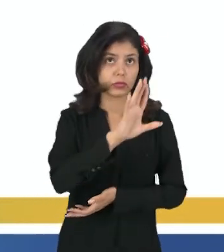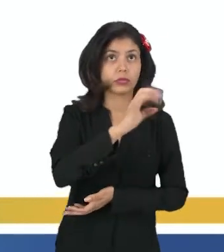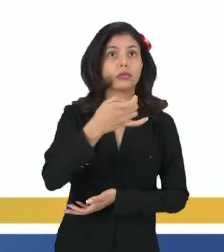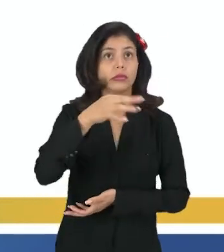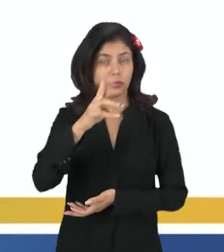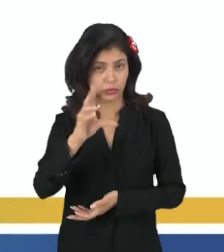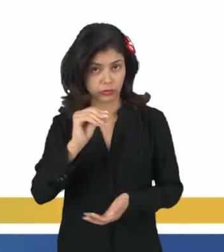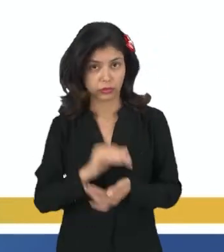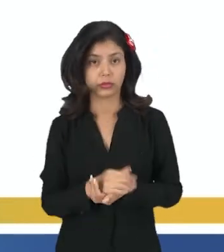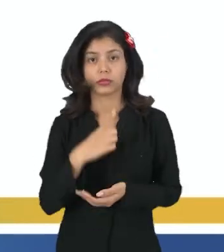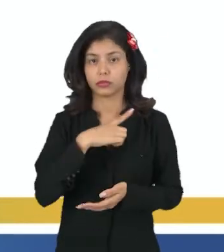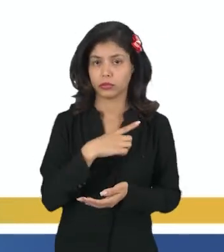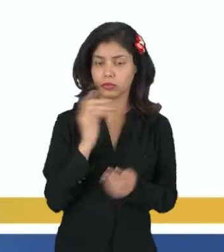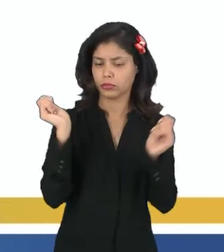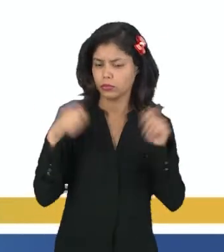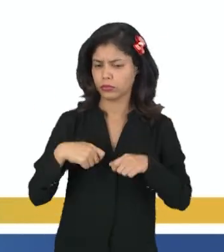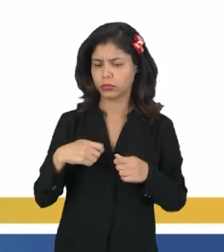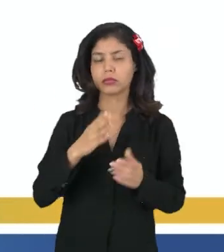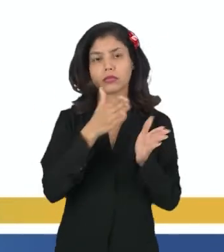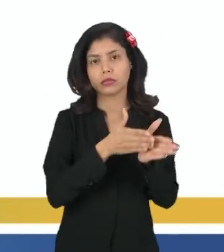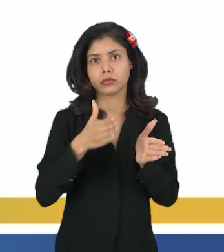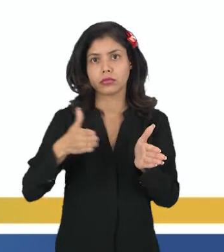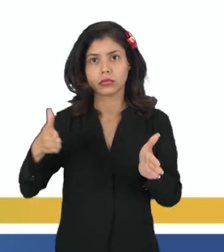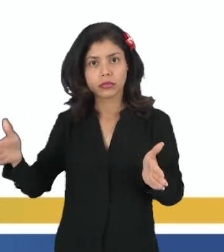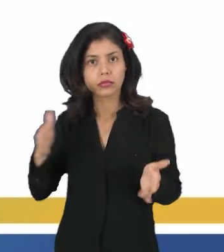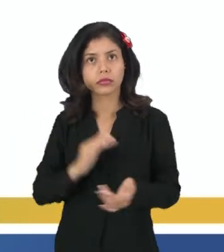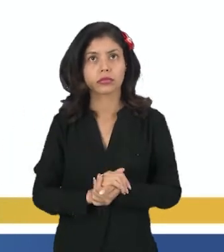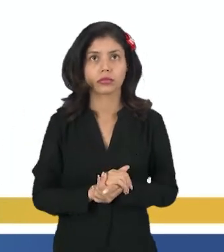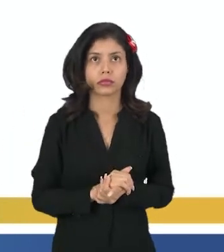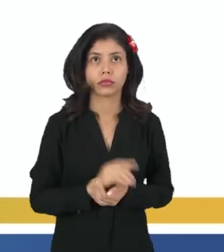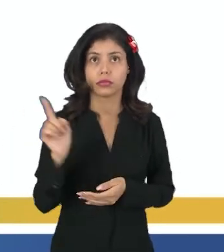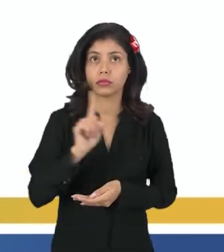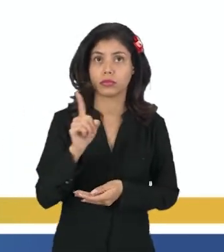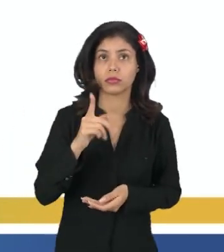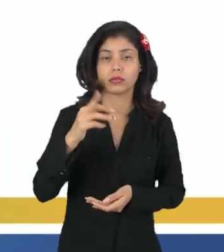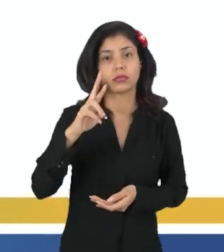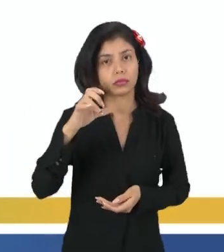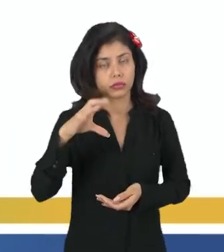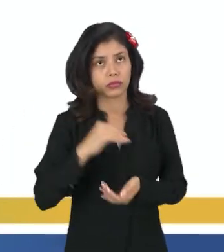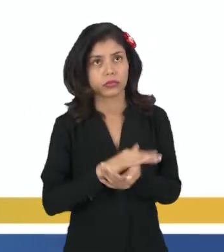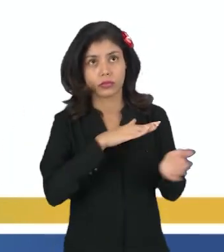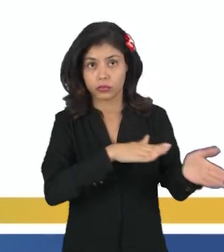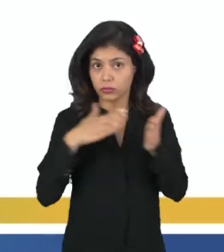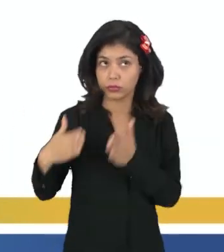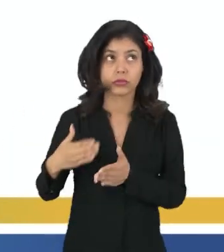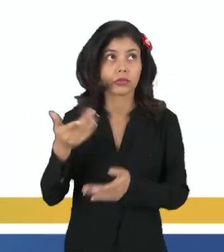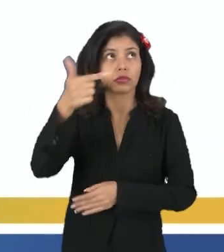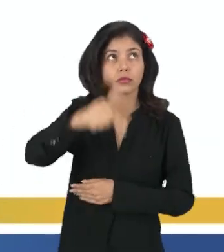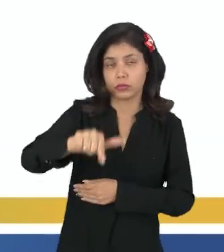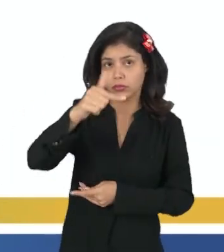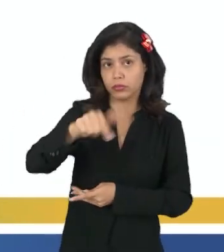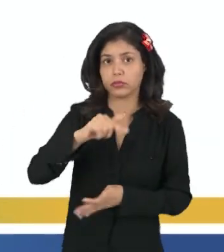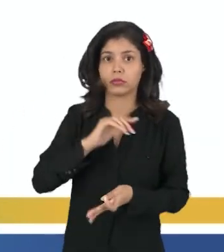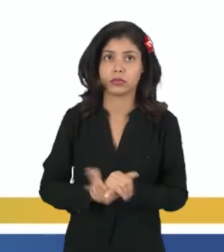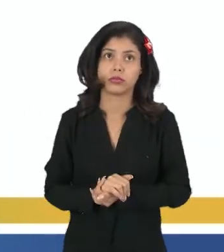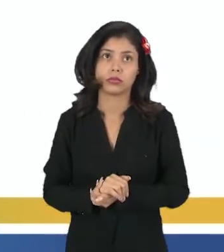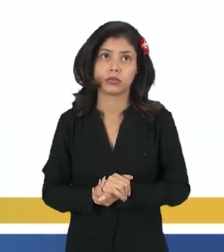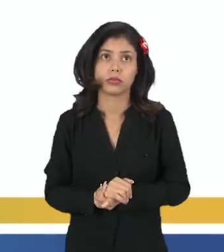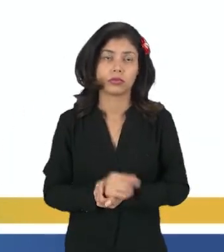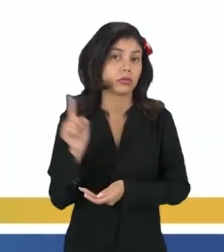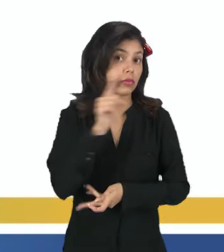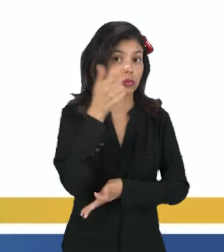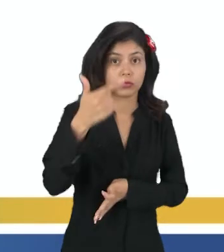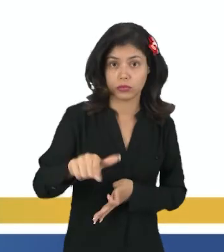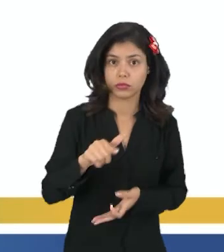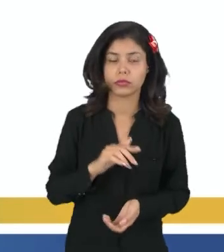exatos eles possuem casa essa mais infeliz periódicos ou não periores porque o Tem a parte de repete ou a parte que não